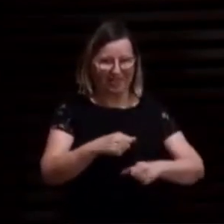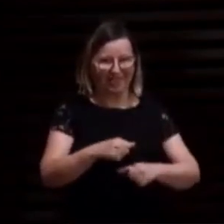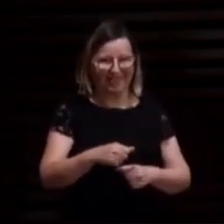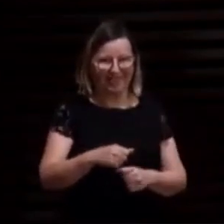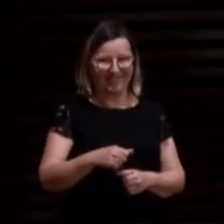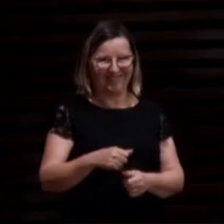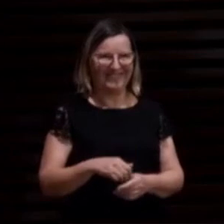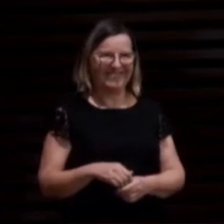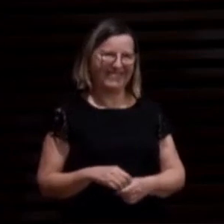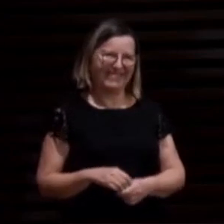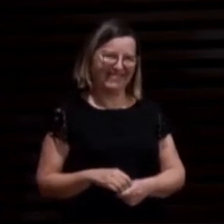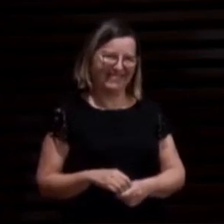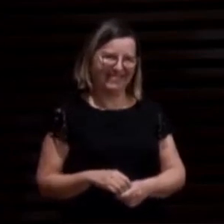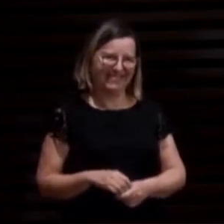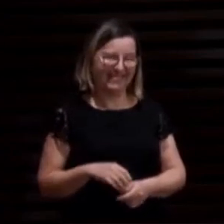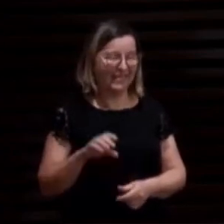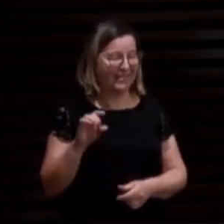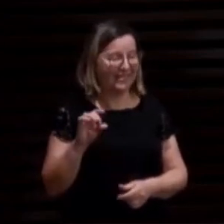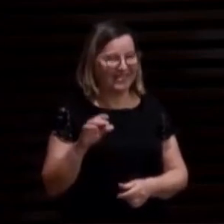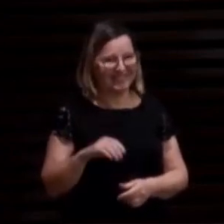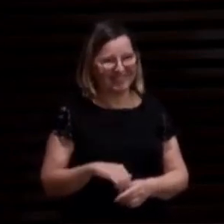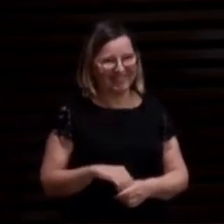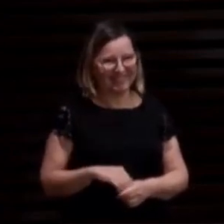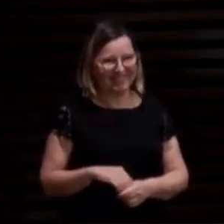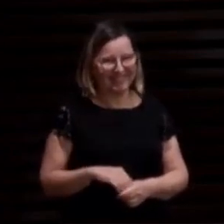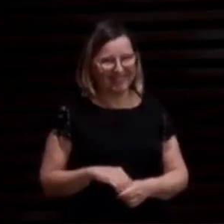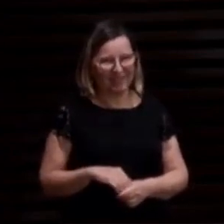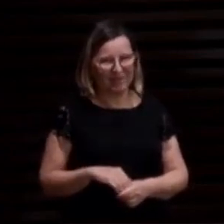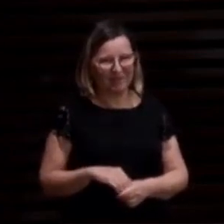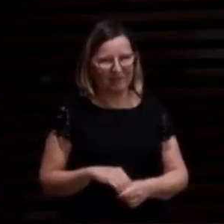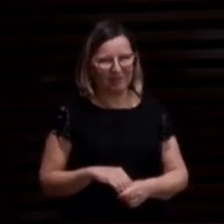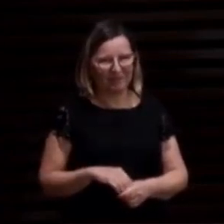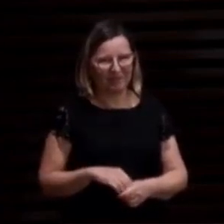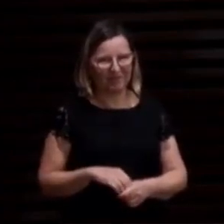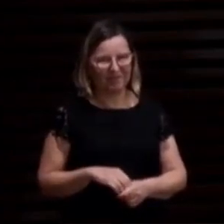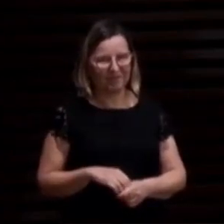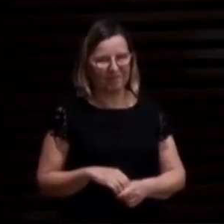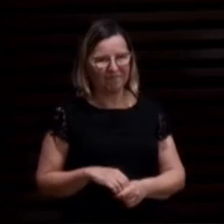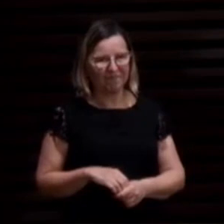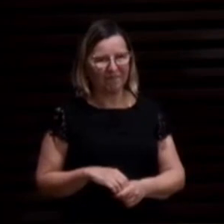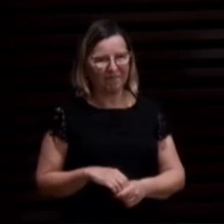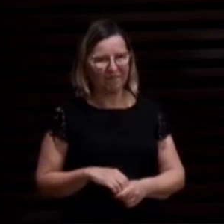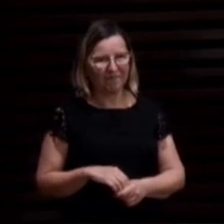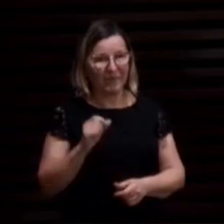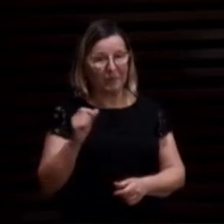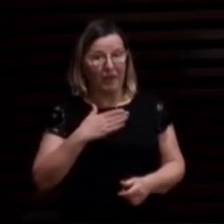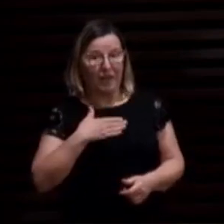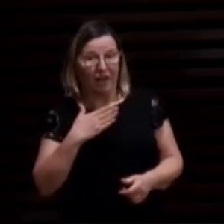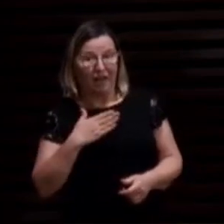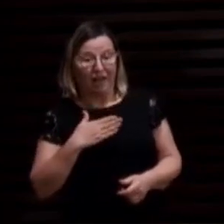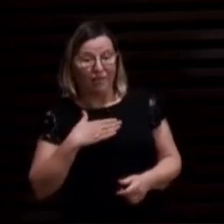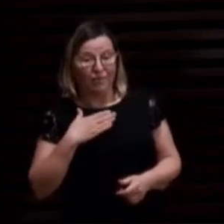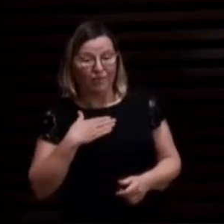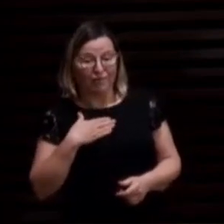É só isso. Suas palavras assustaram caíram